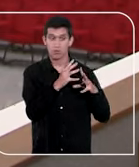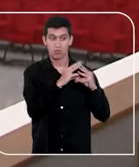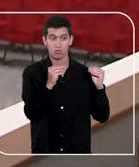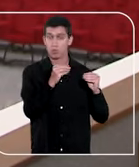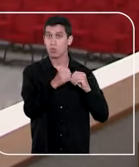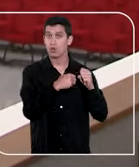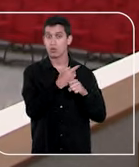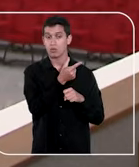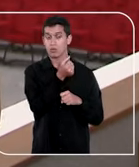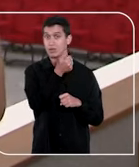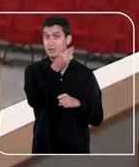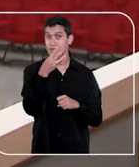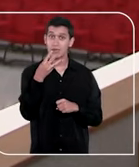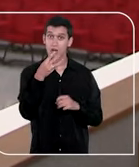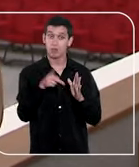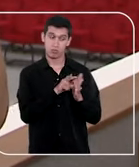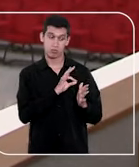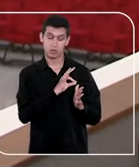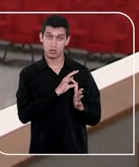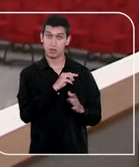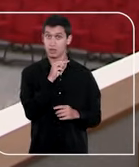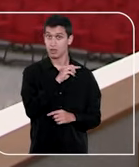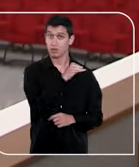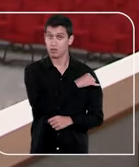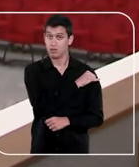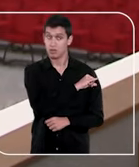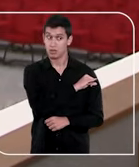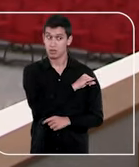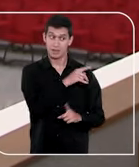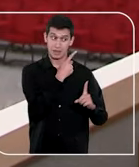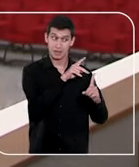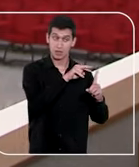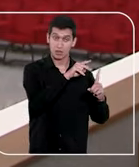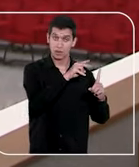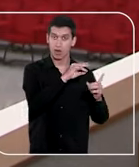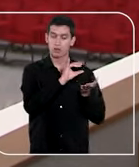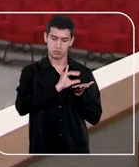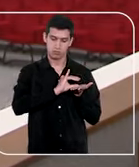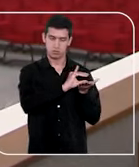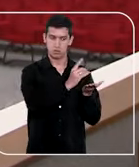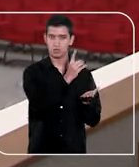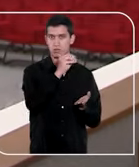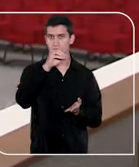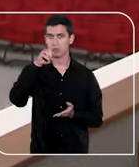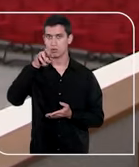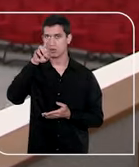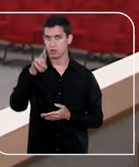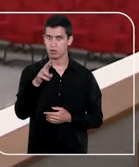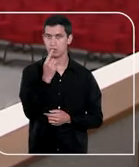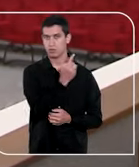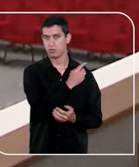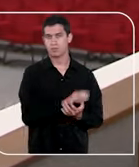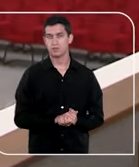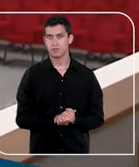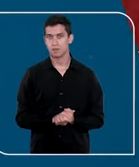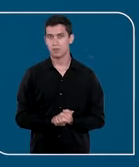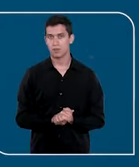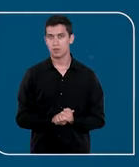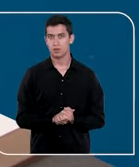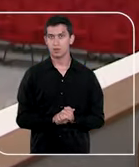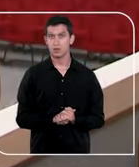2013 durante ação policial no Rio de Janeiro. Já os irmãos da vítima serão indenizados em R$100 mil